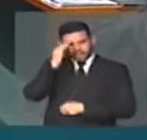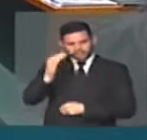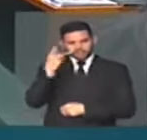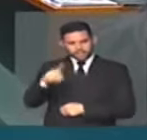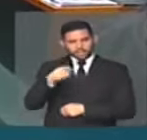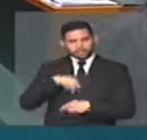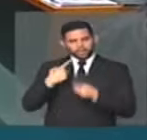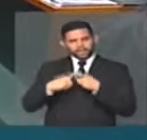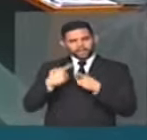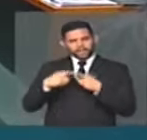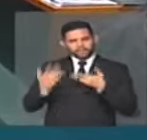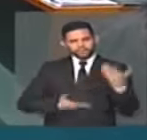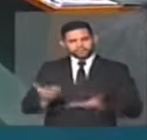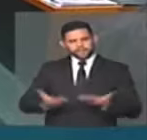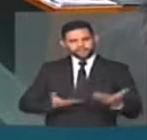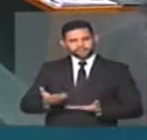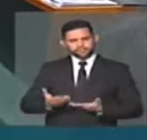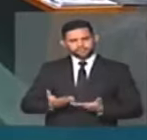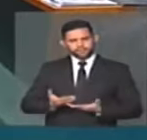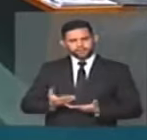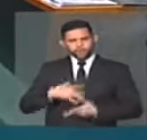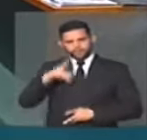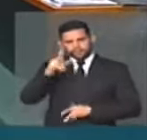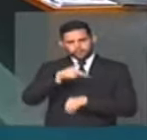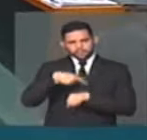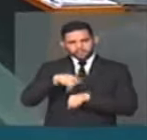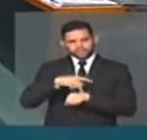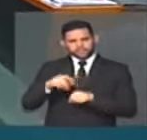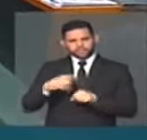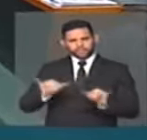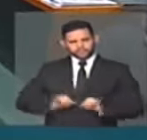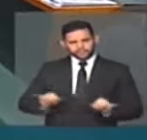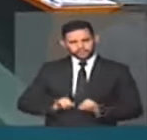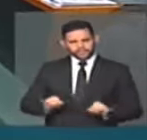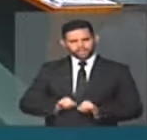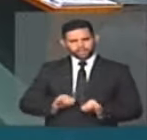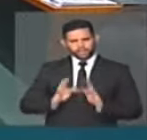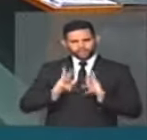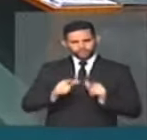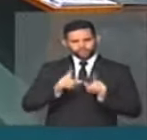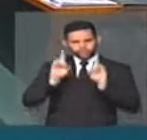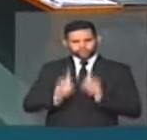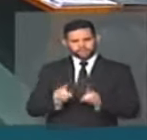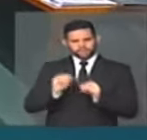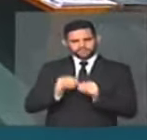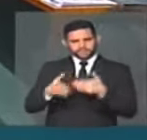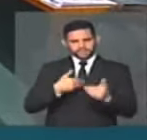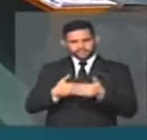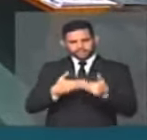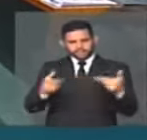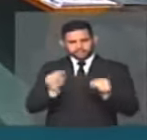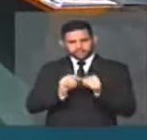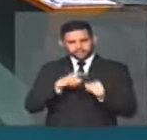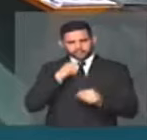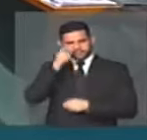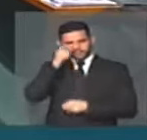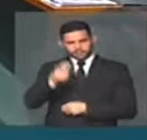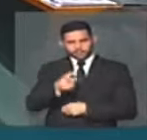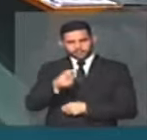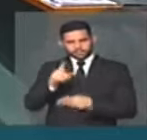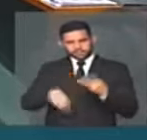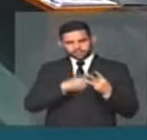agradecer ele, porque ele quer prestar o serviço ao país depois de tanta dor. E todos têm direito de fazê-lo, cada um da sua maneira e com a sua